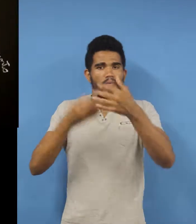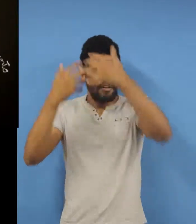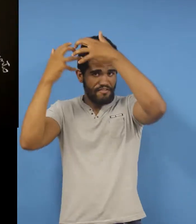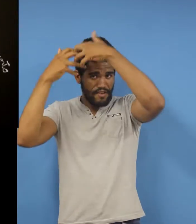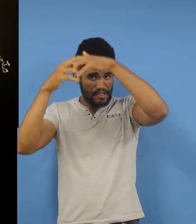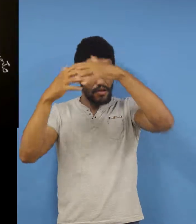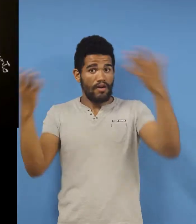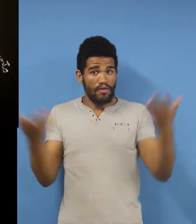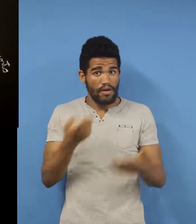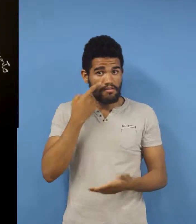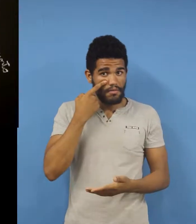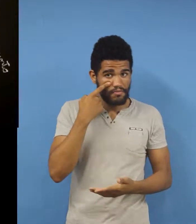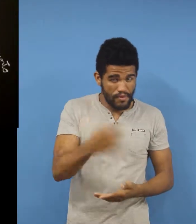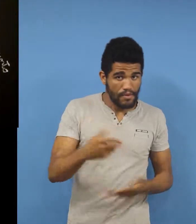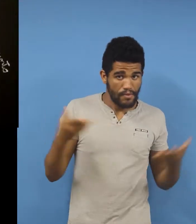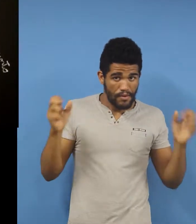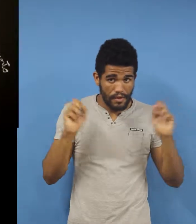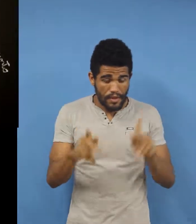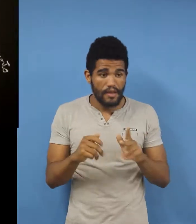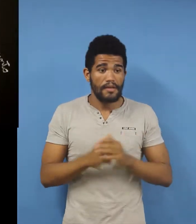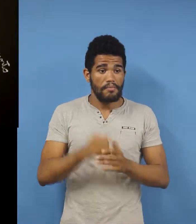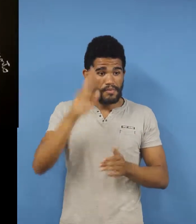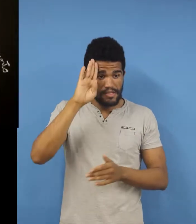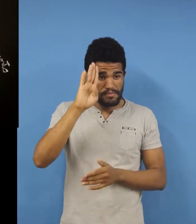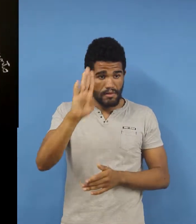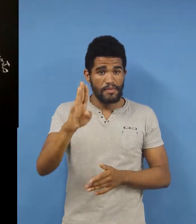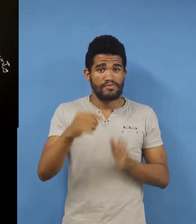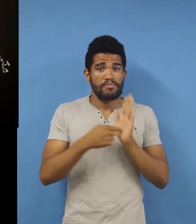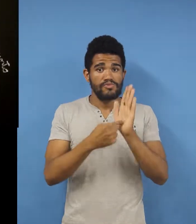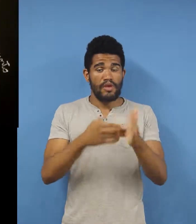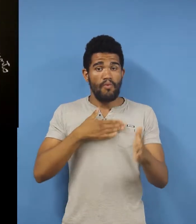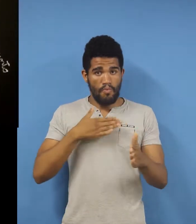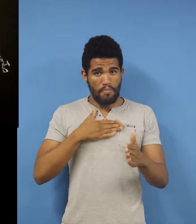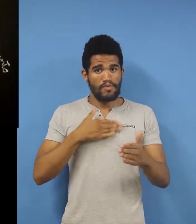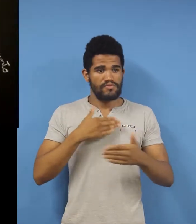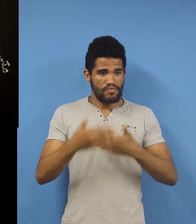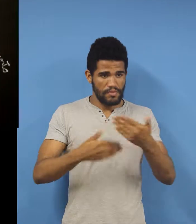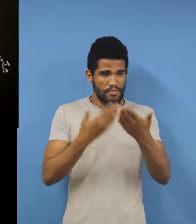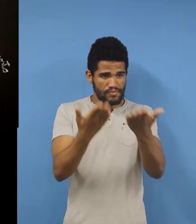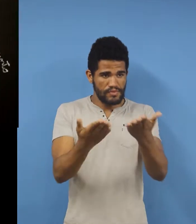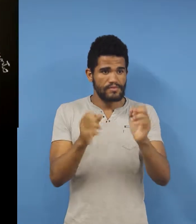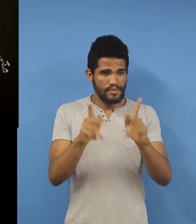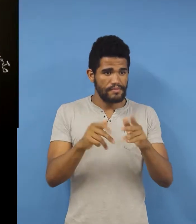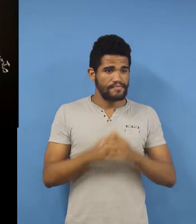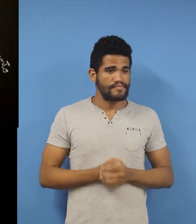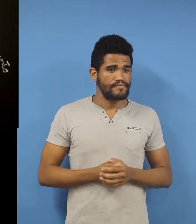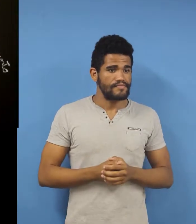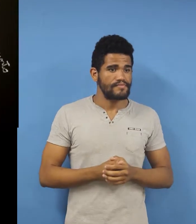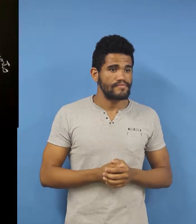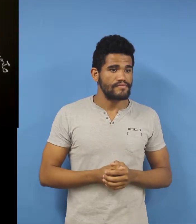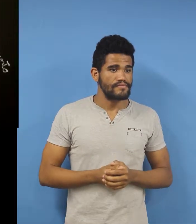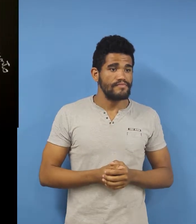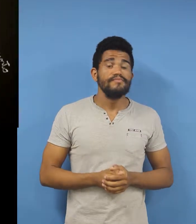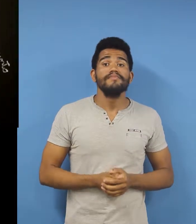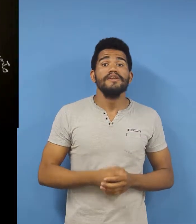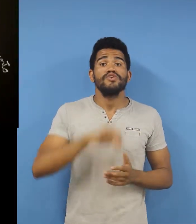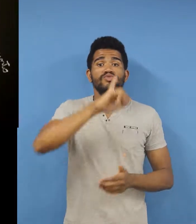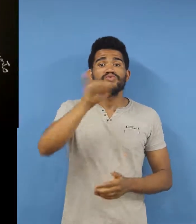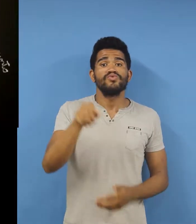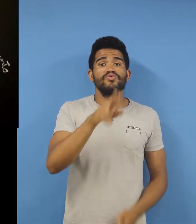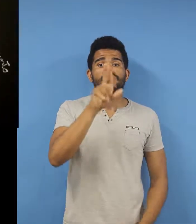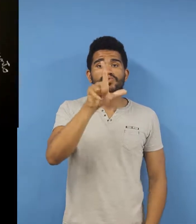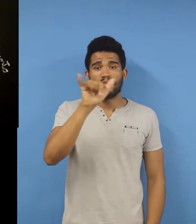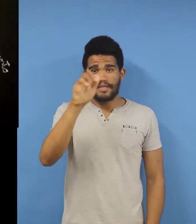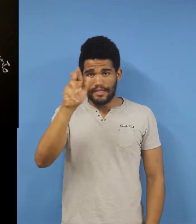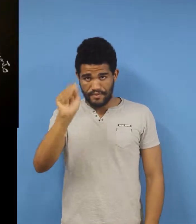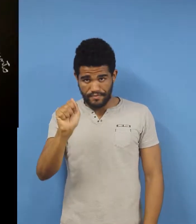e o ponto de vista e a reflexão da aluna. Combinado? Sem medo, sem estresse, vai dar tudo certo. Principalmente quando eu mostrar o